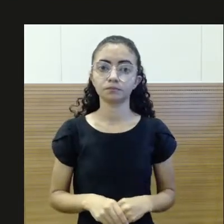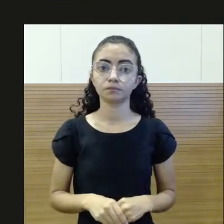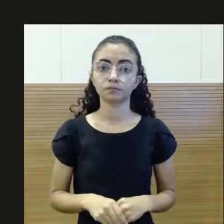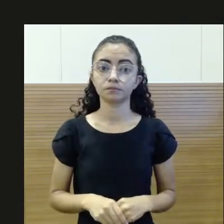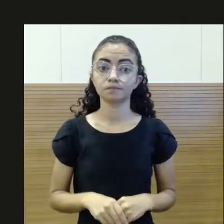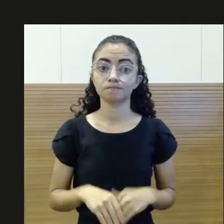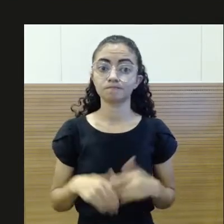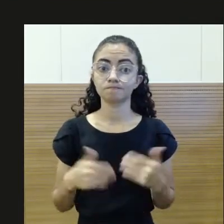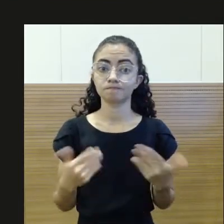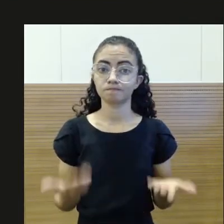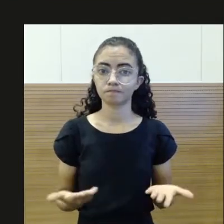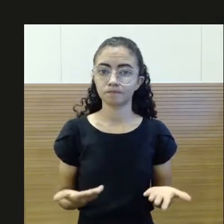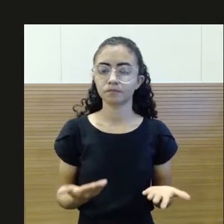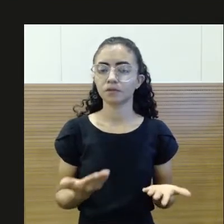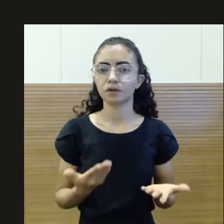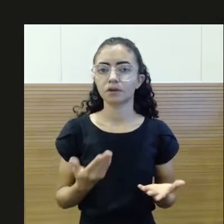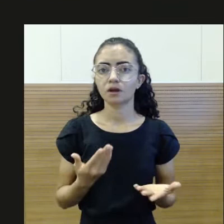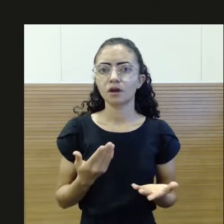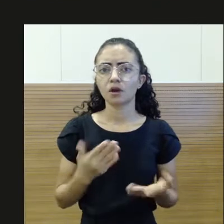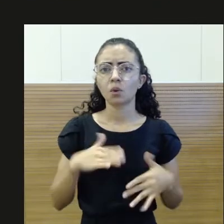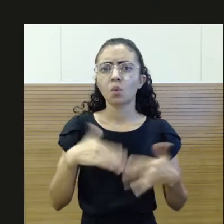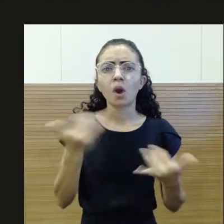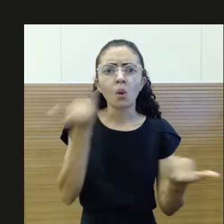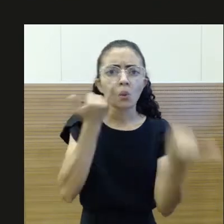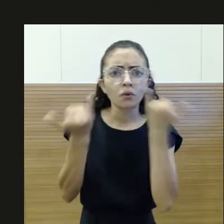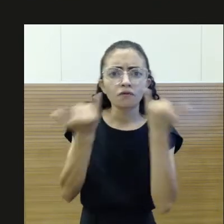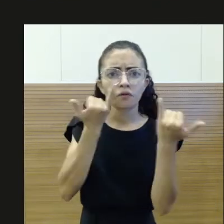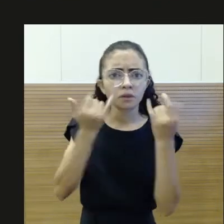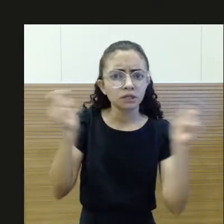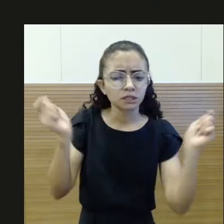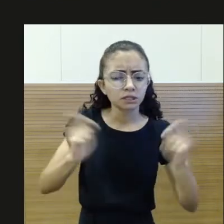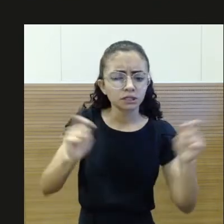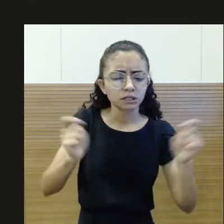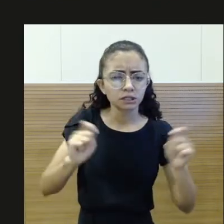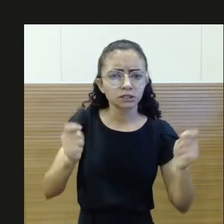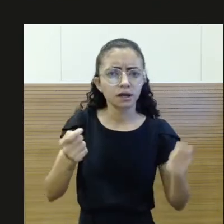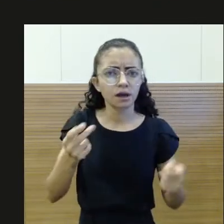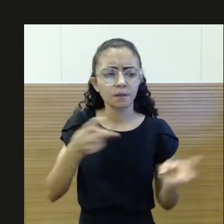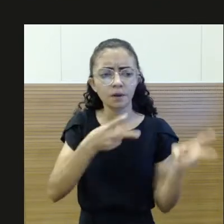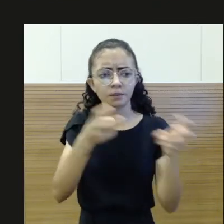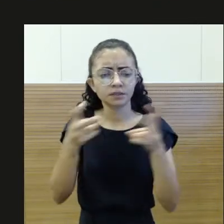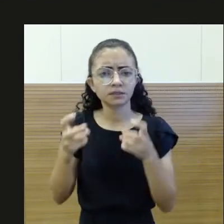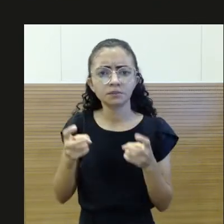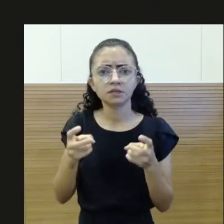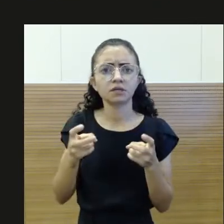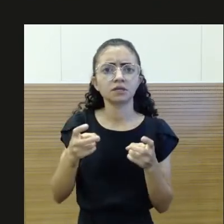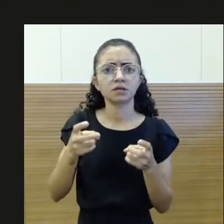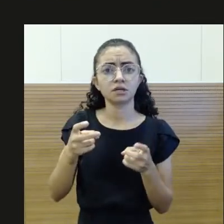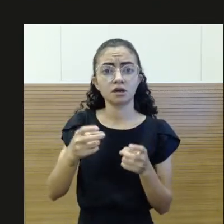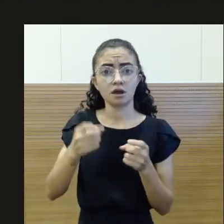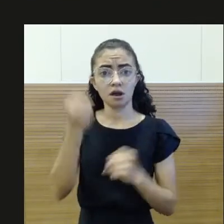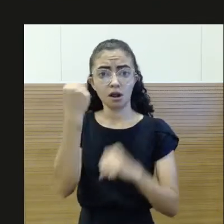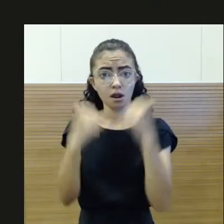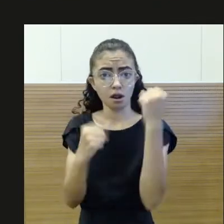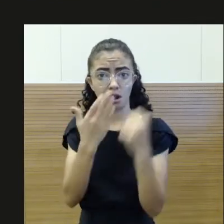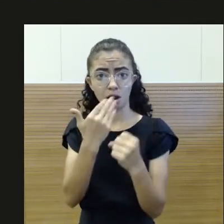o que nós temos de evidências que indicam que alimentos ultraprocessados influenciam a qualidade da dieta e a